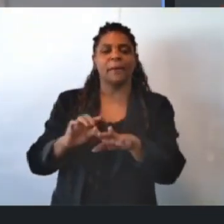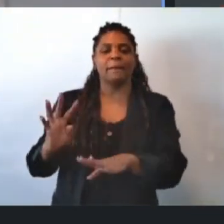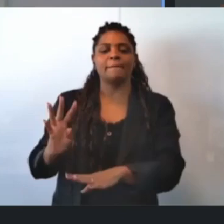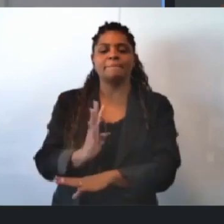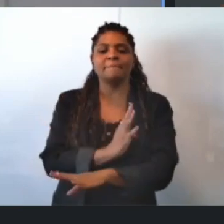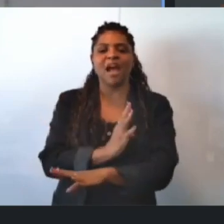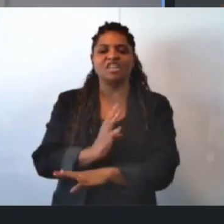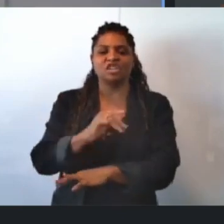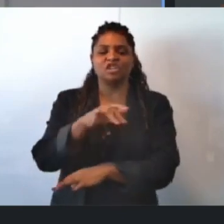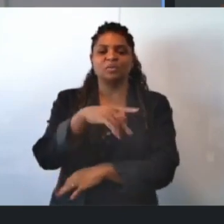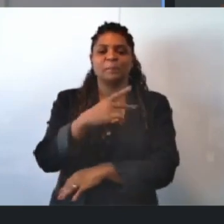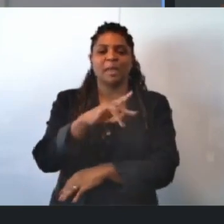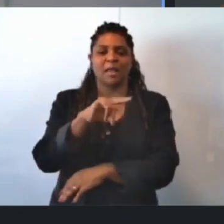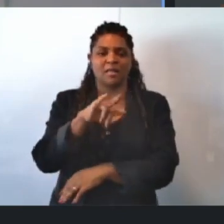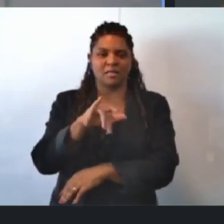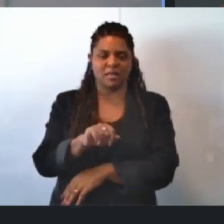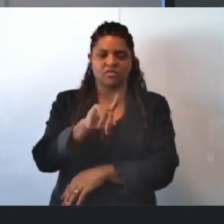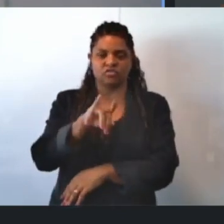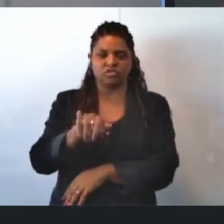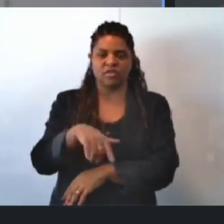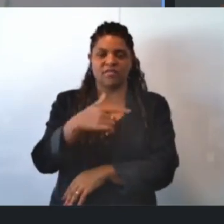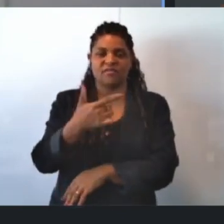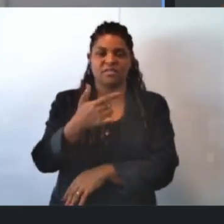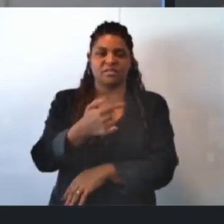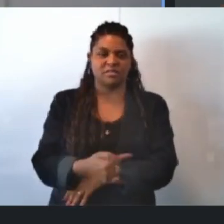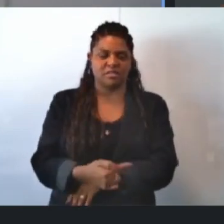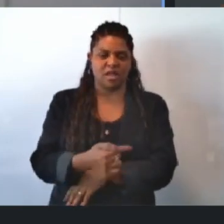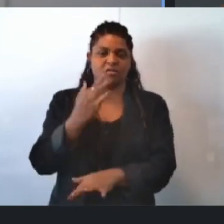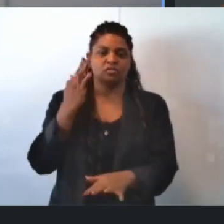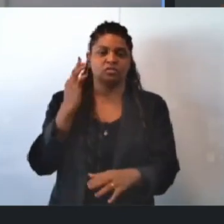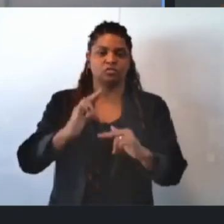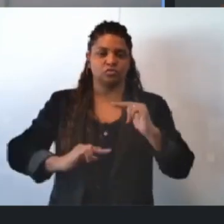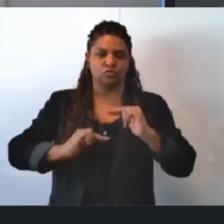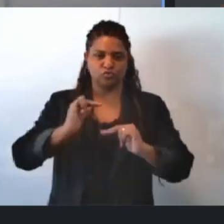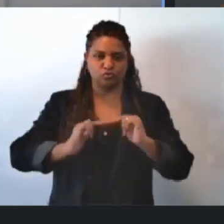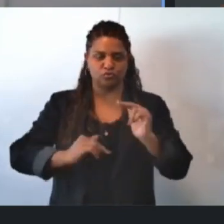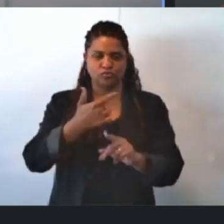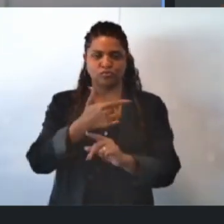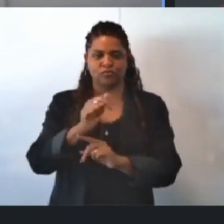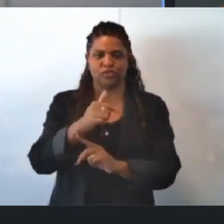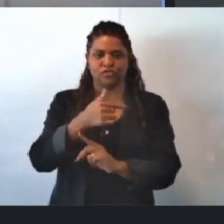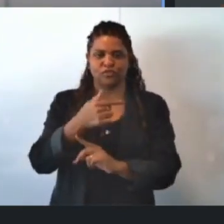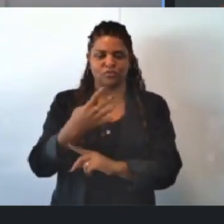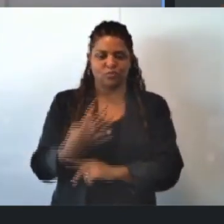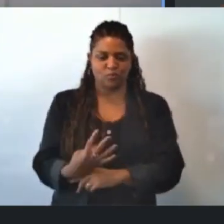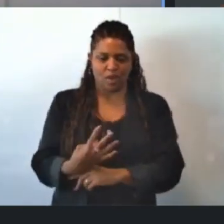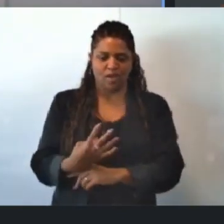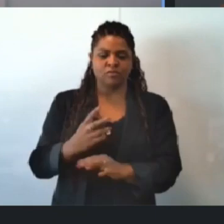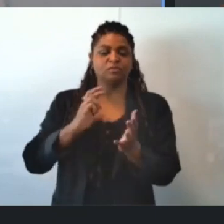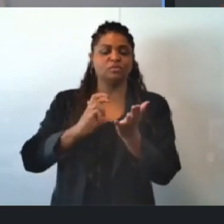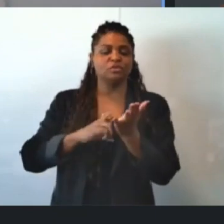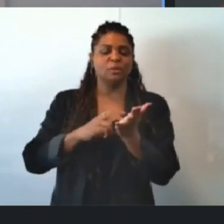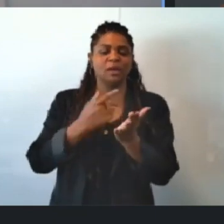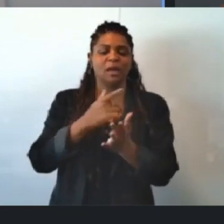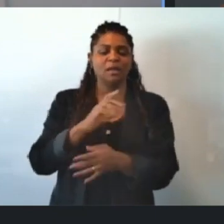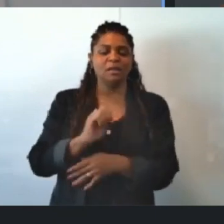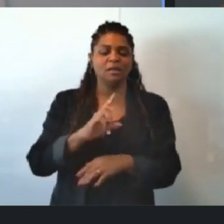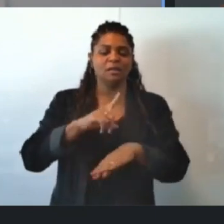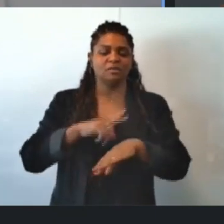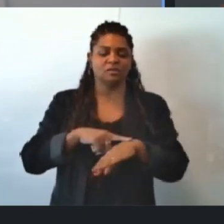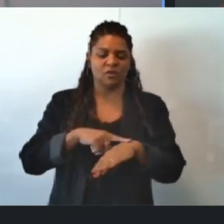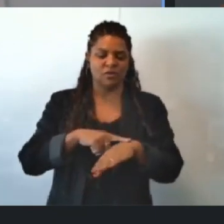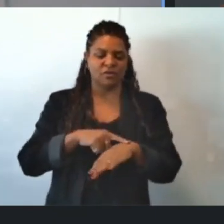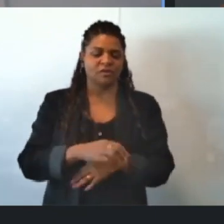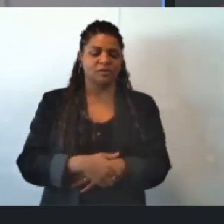dia 27 de junho de 2024, às 10 da manhã. Ponto de encontro, Avenida Júlio Mesquita, 174.